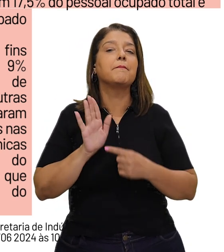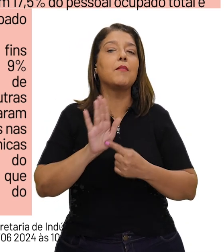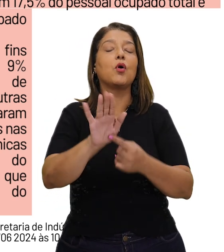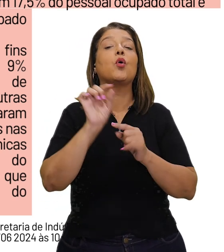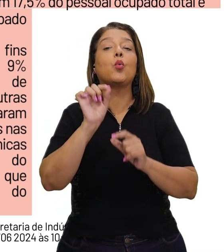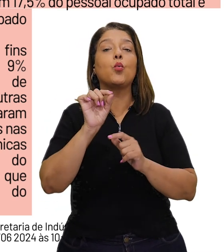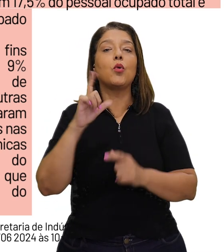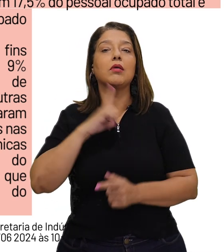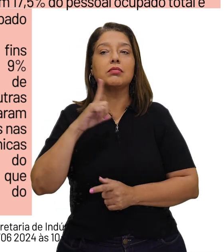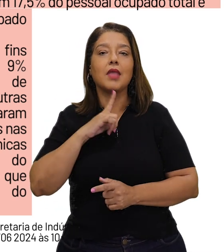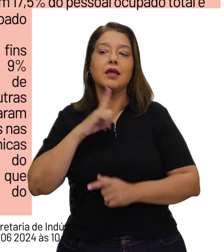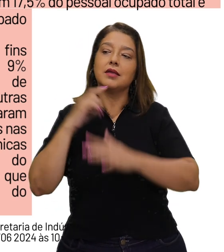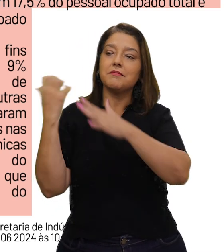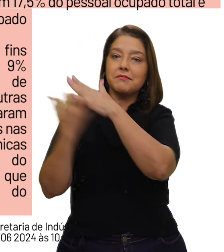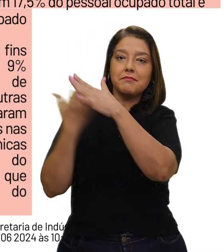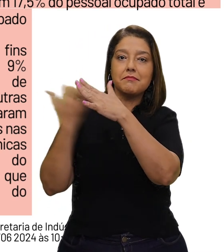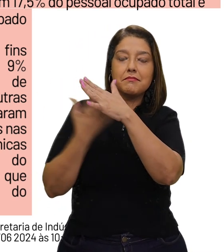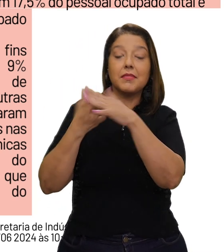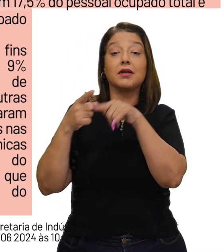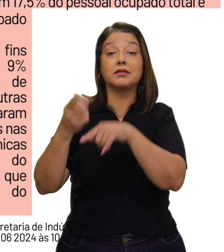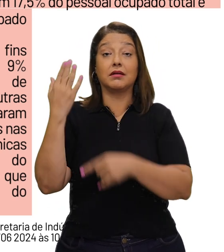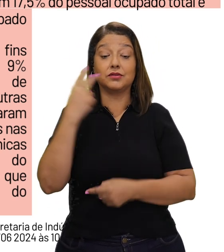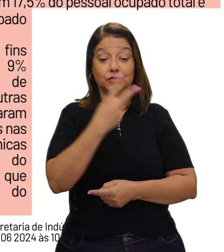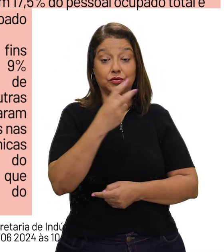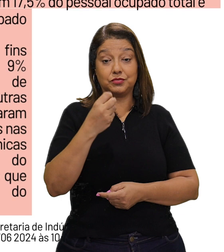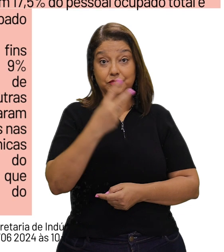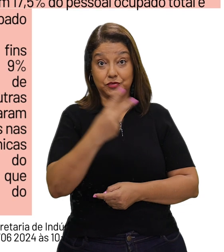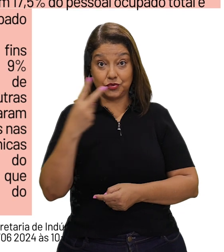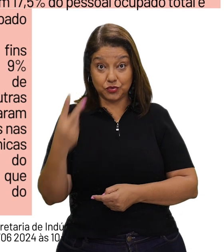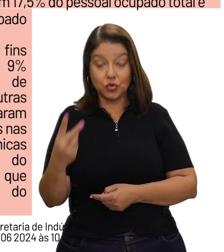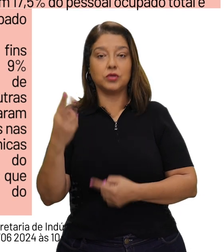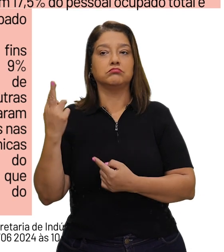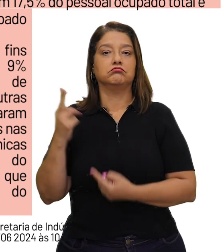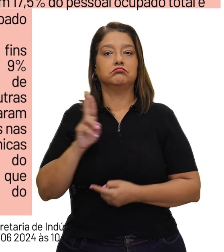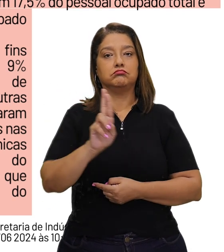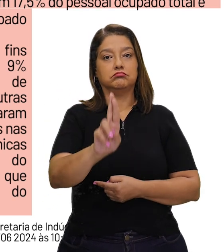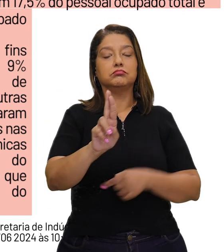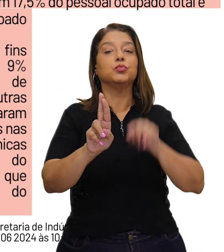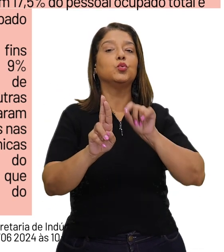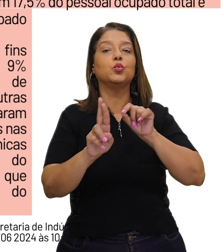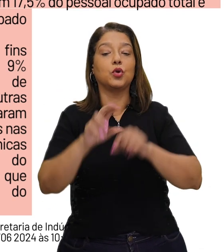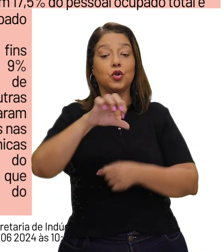entidades empresariais que em 2022 representaram